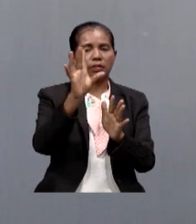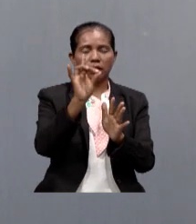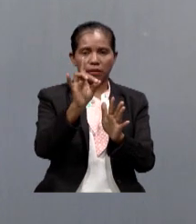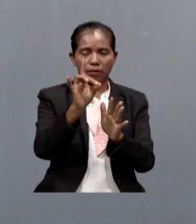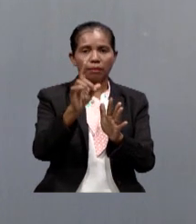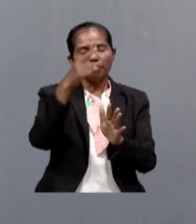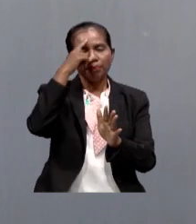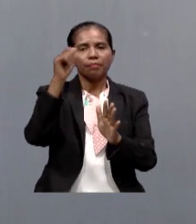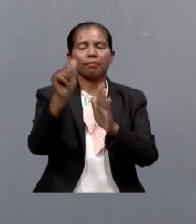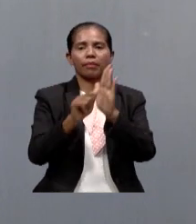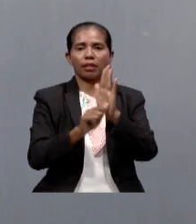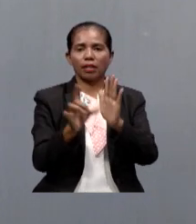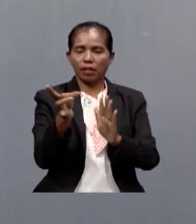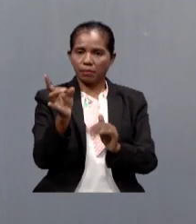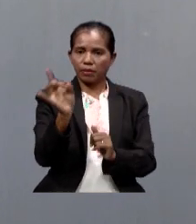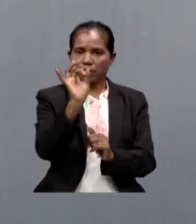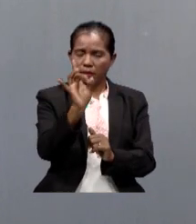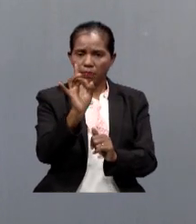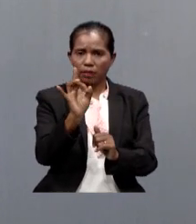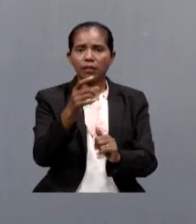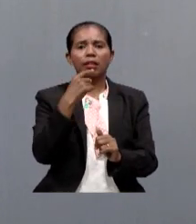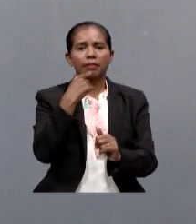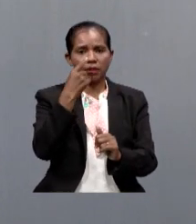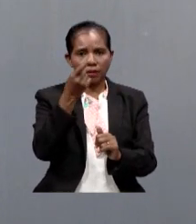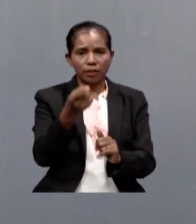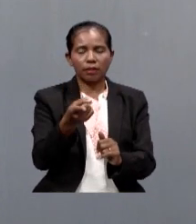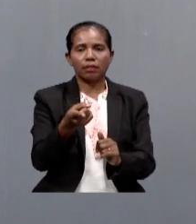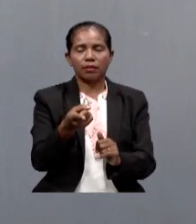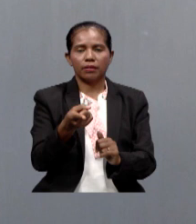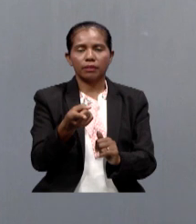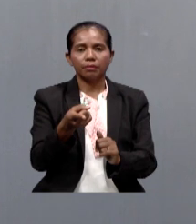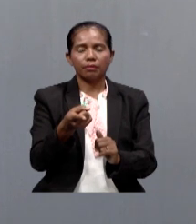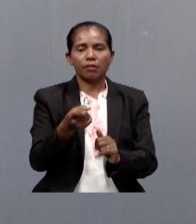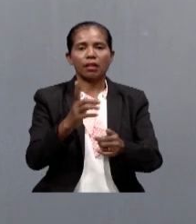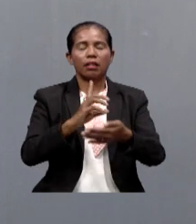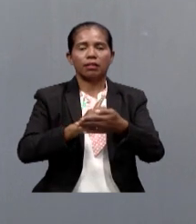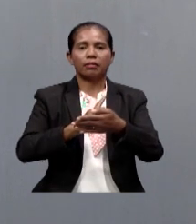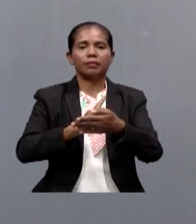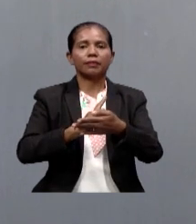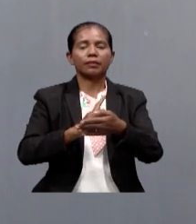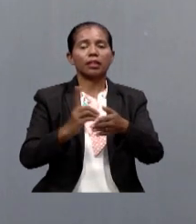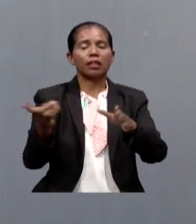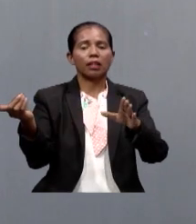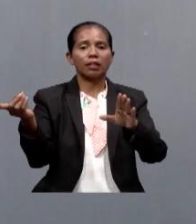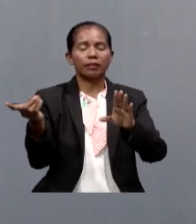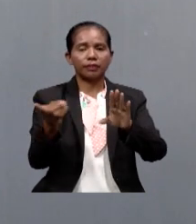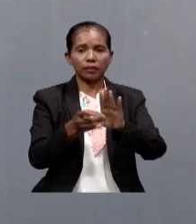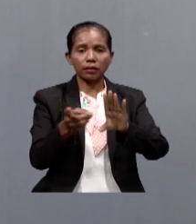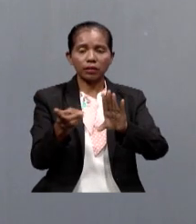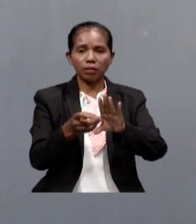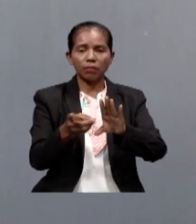artigo 88 né husu kata diploma nebe maka ligado